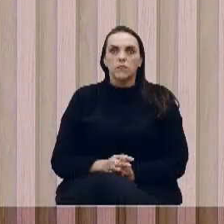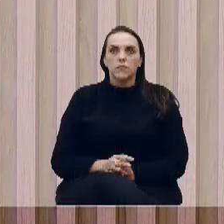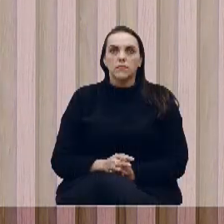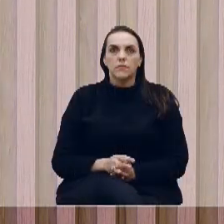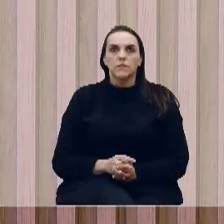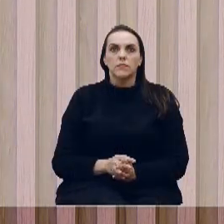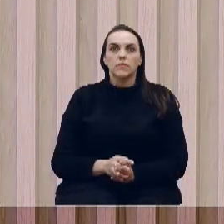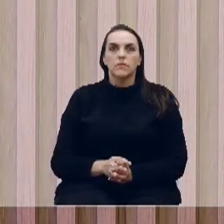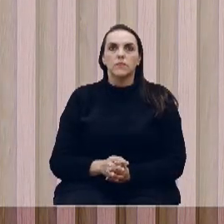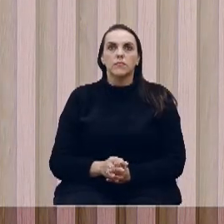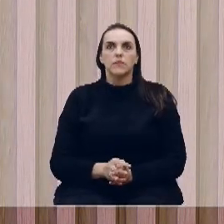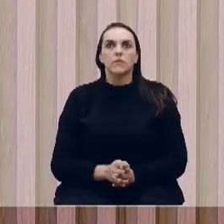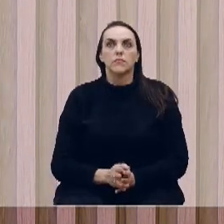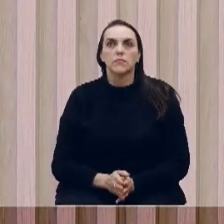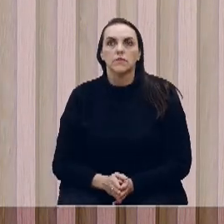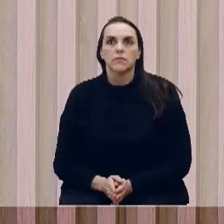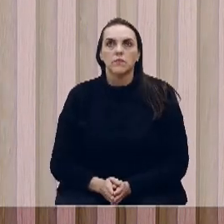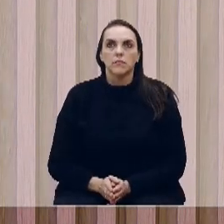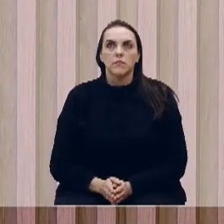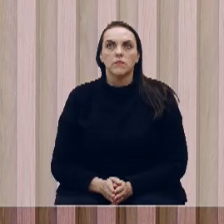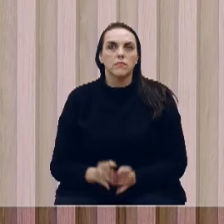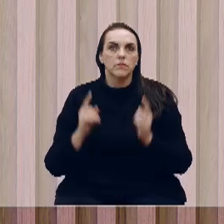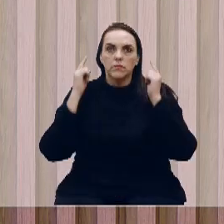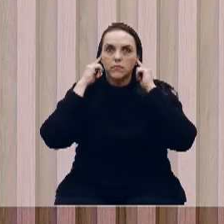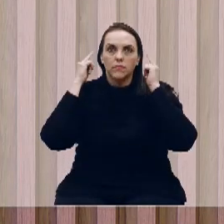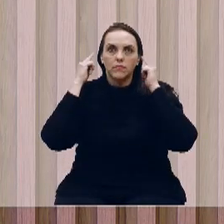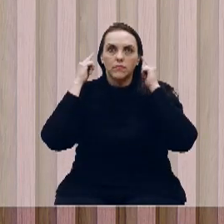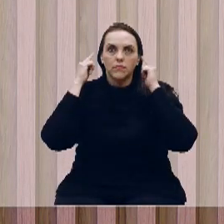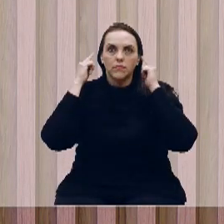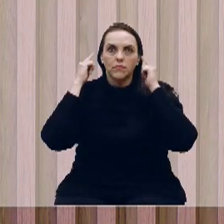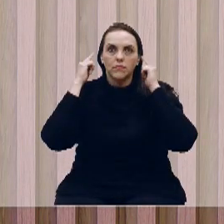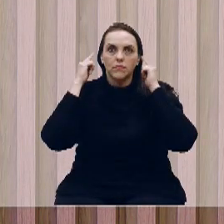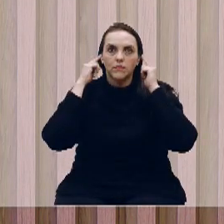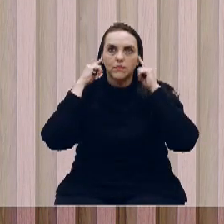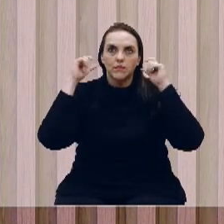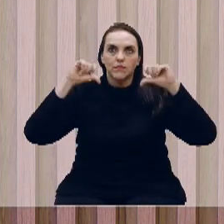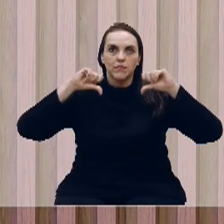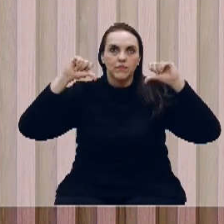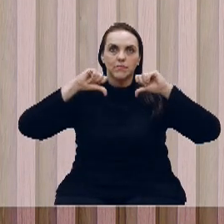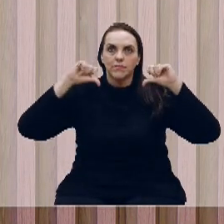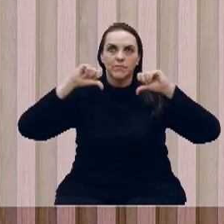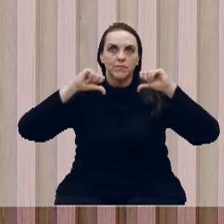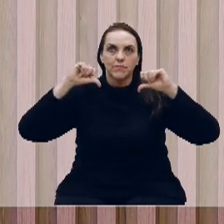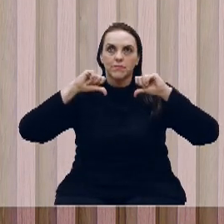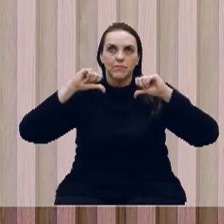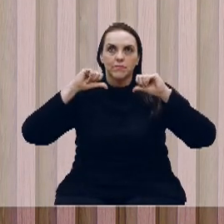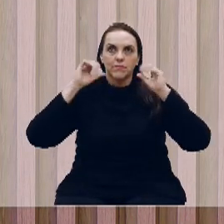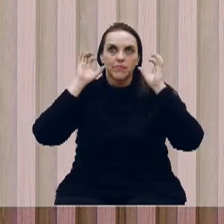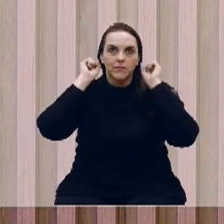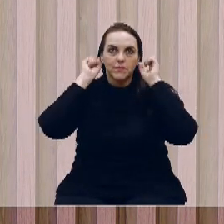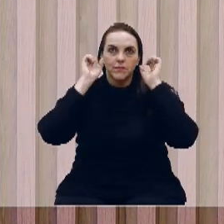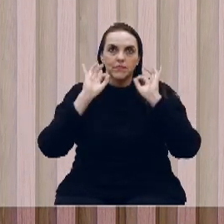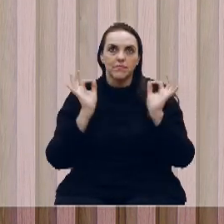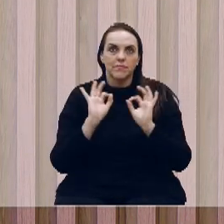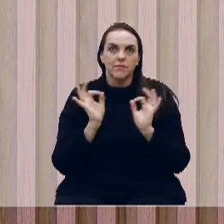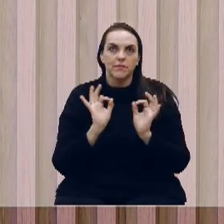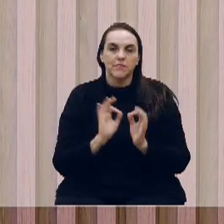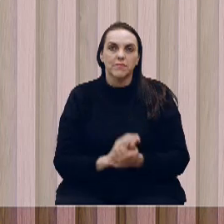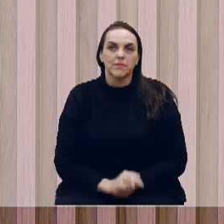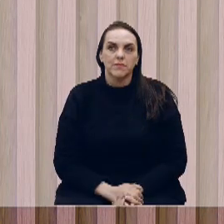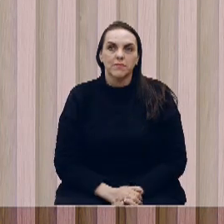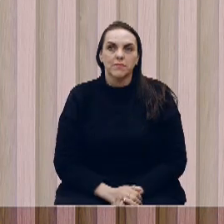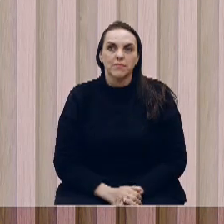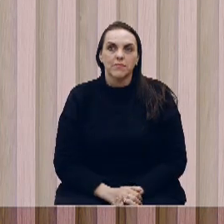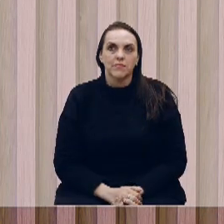Oi, gente, estamos de volta com Entre Elas, especial do Dia do Trabalhador, e o tema hoje é Mulheres em Todas